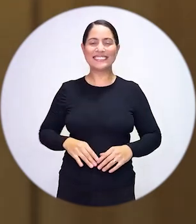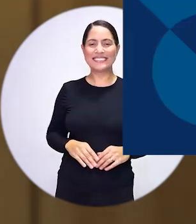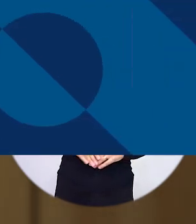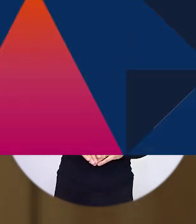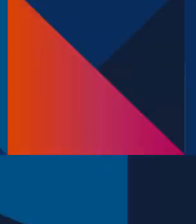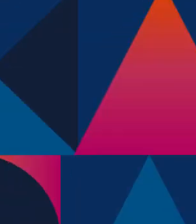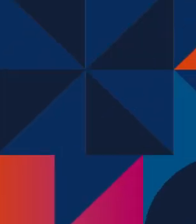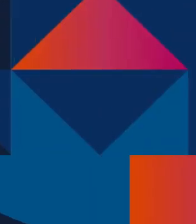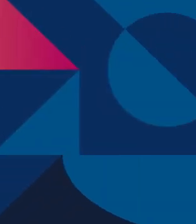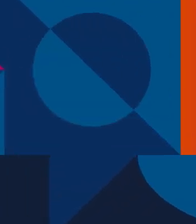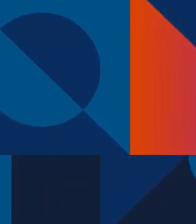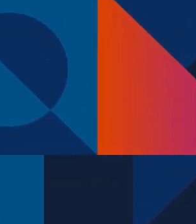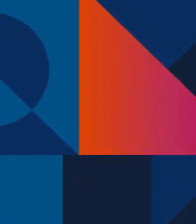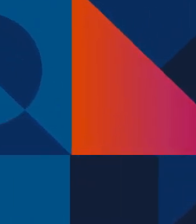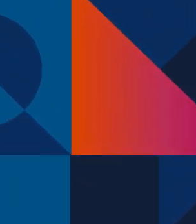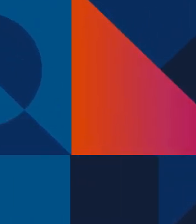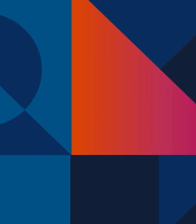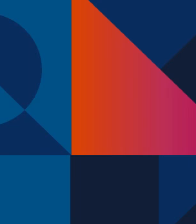você.